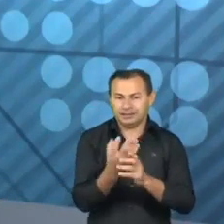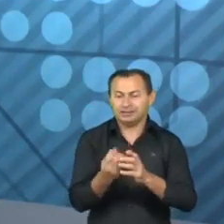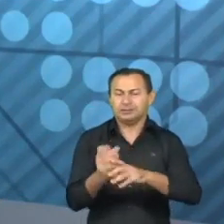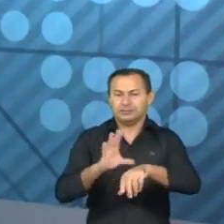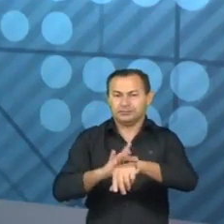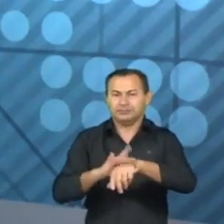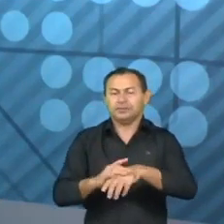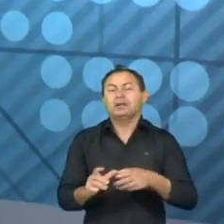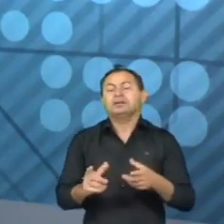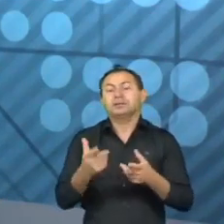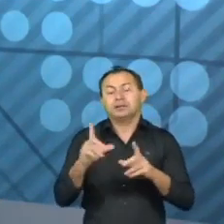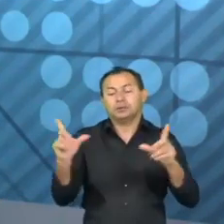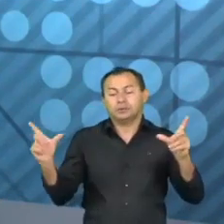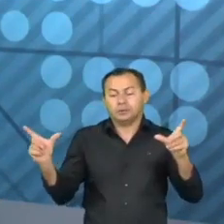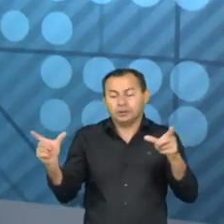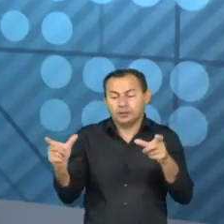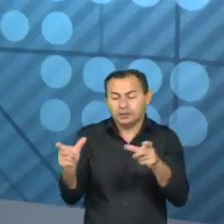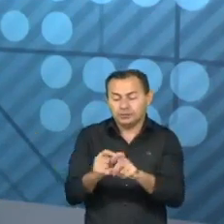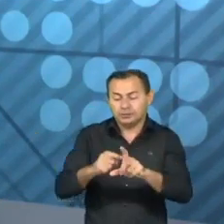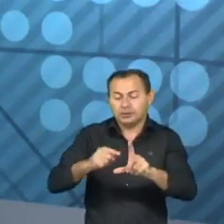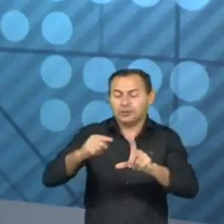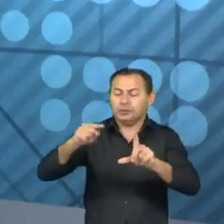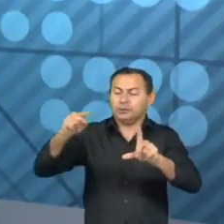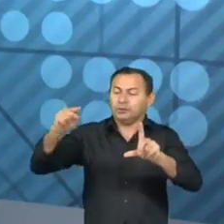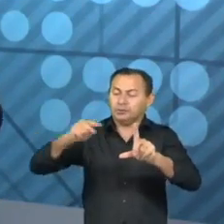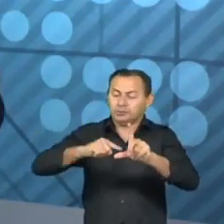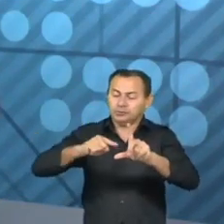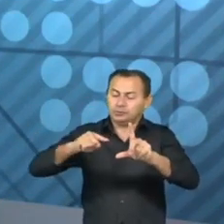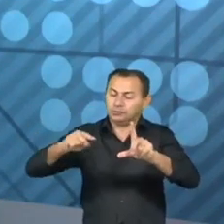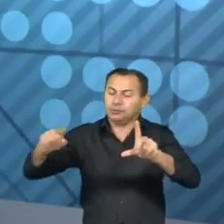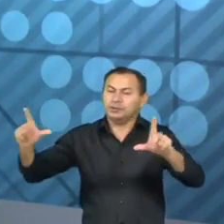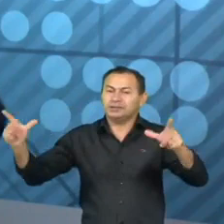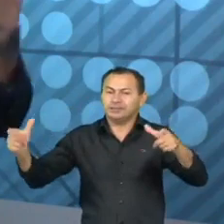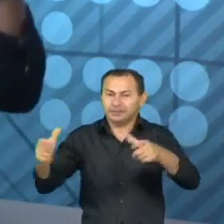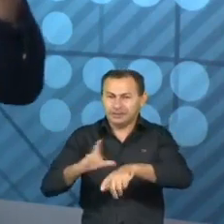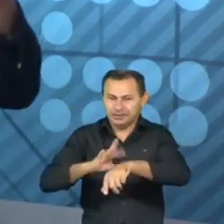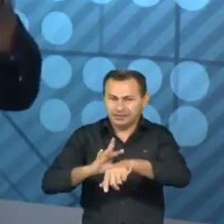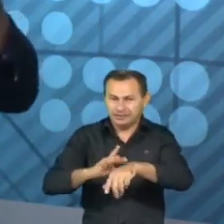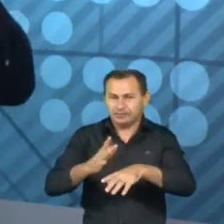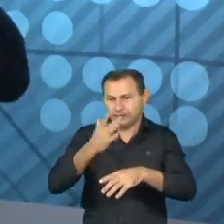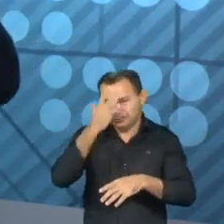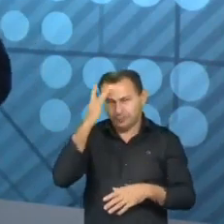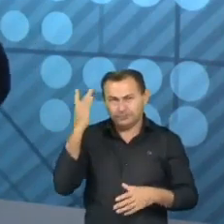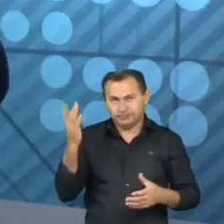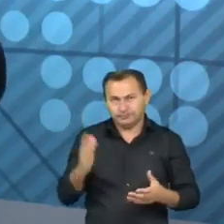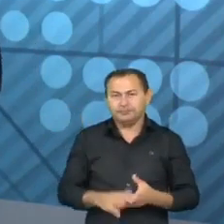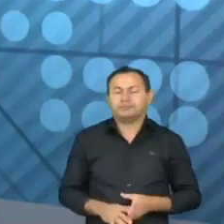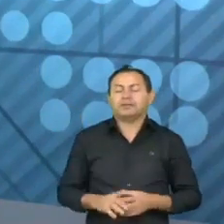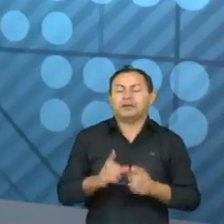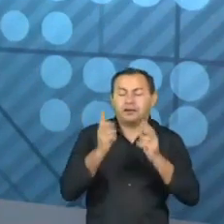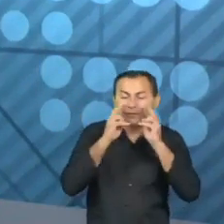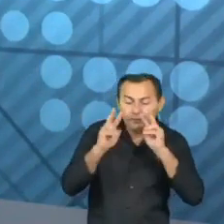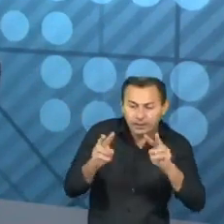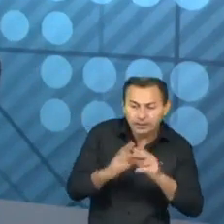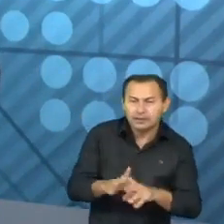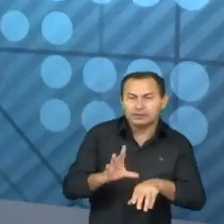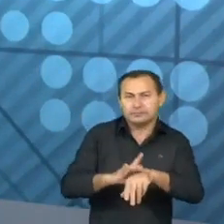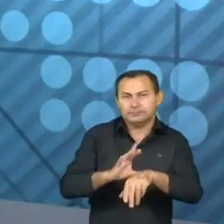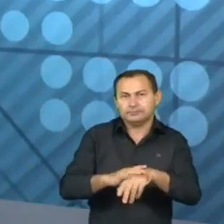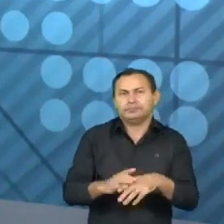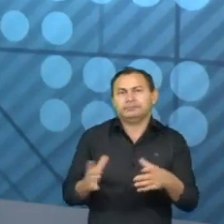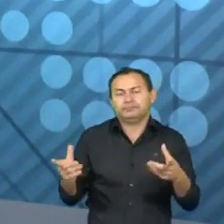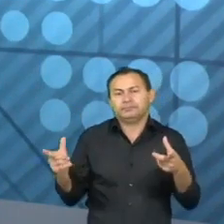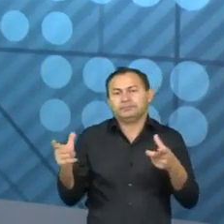uma diminuição no número de casos novos, o que acontecia? Você verificava que essa doença